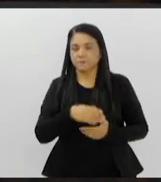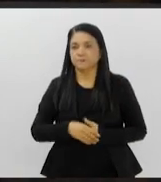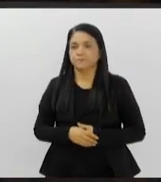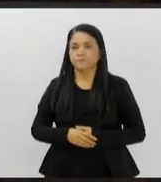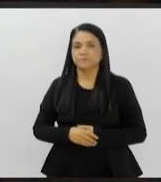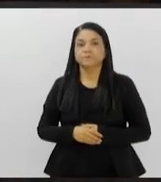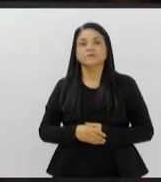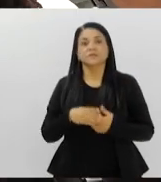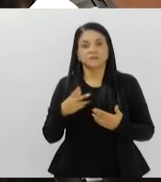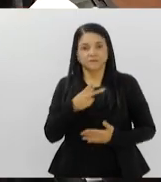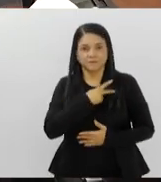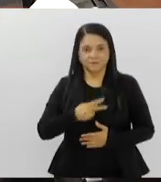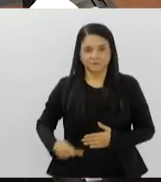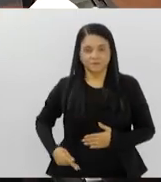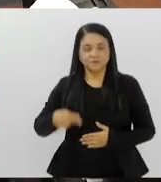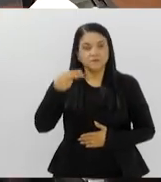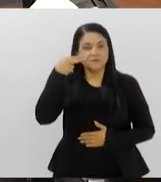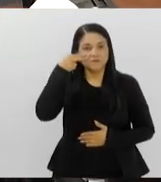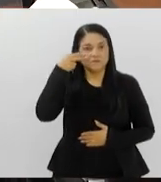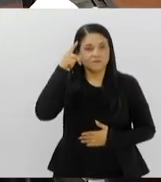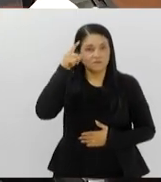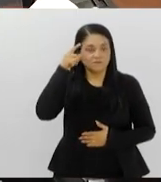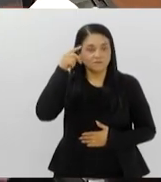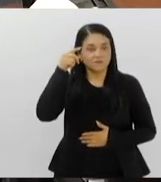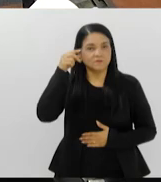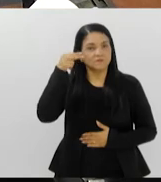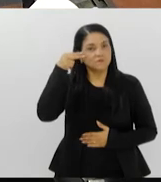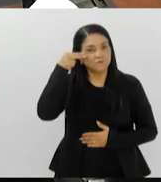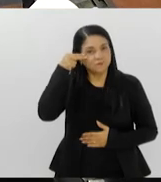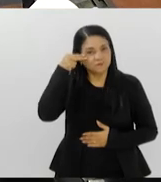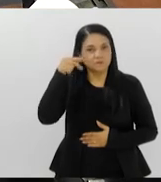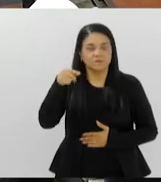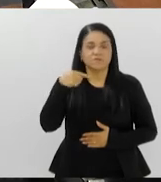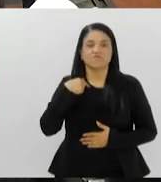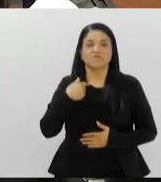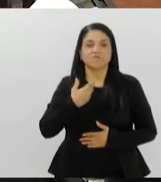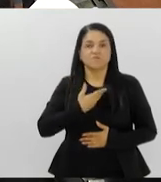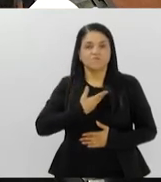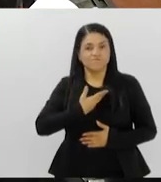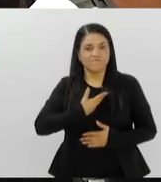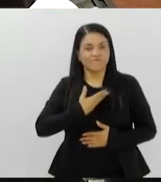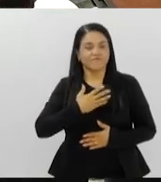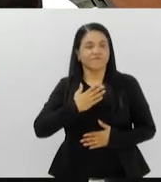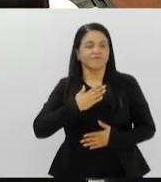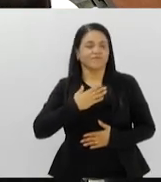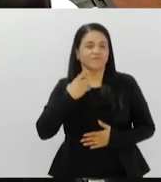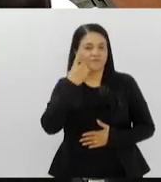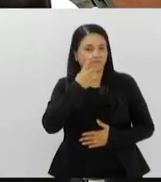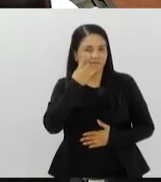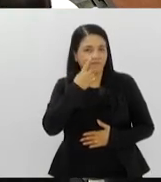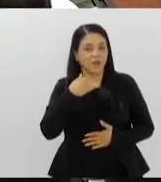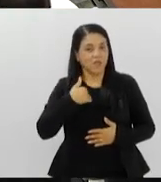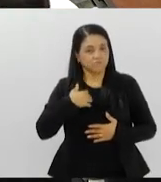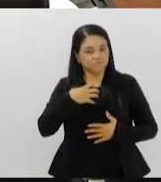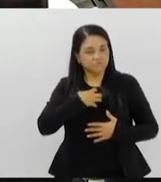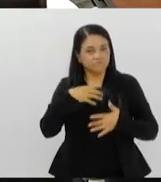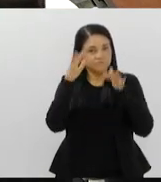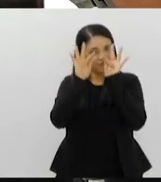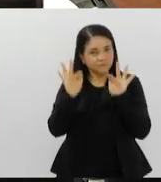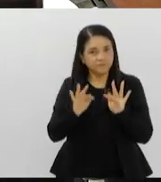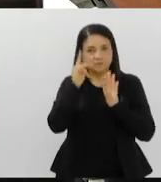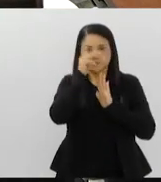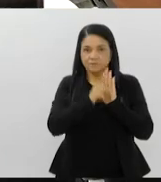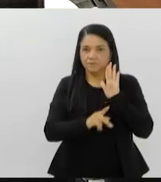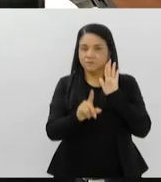Senhora presidente, Tia Ju, nobres colegas, eu estou muito feliz, né, por esse projeto de